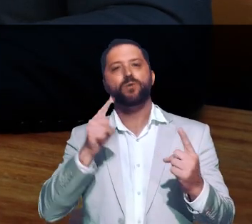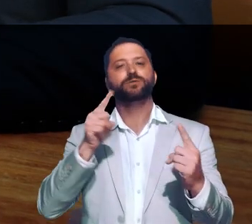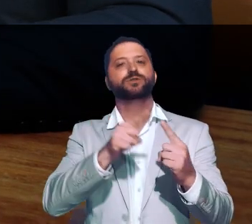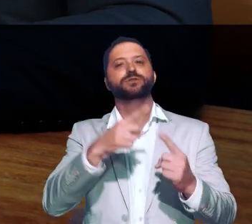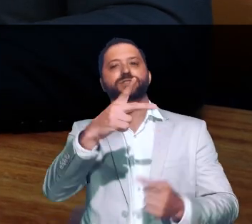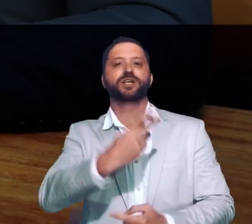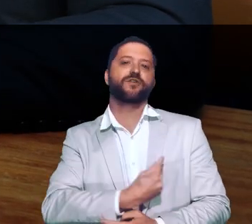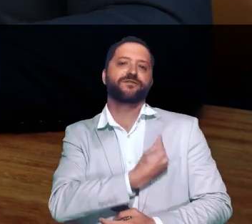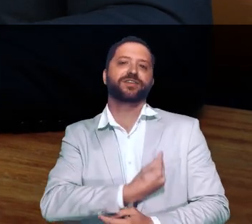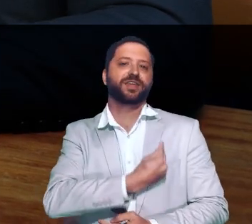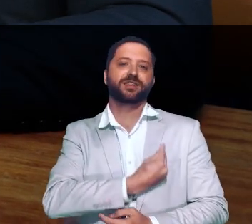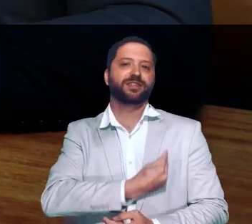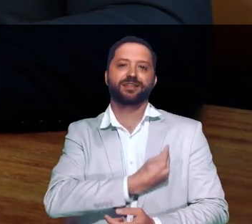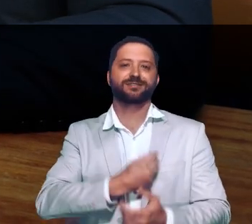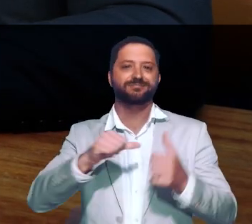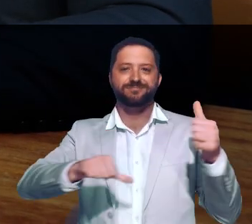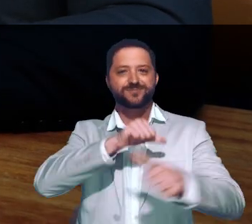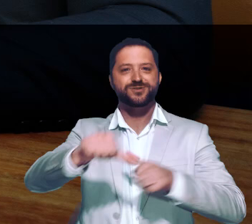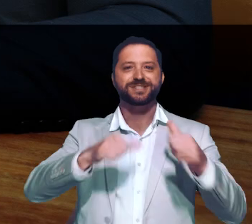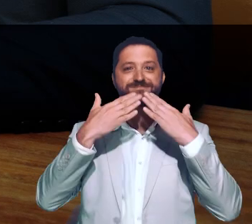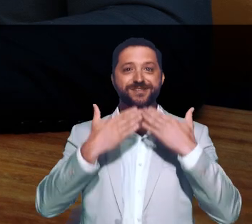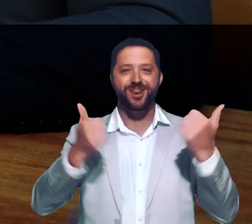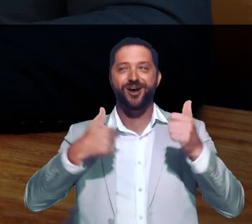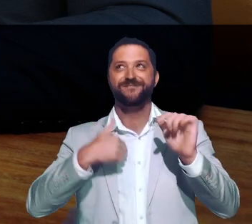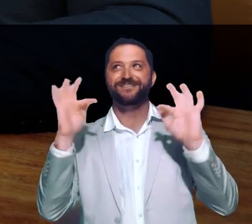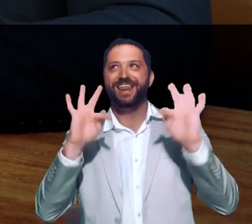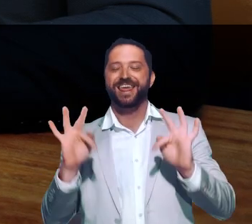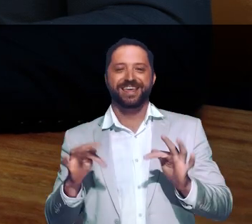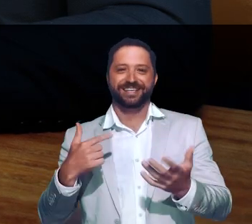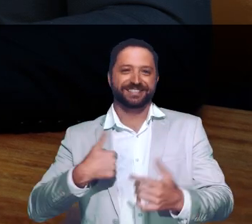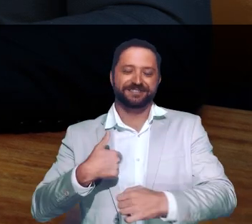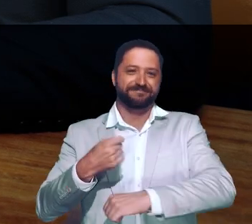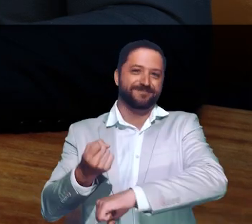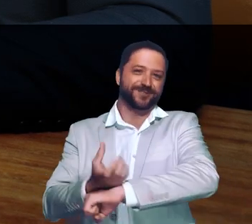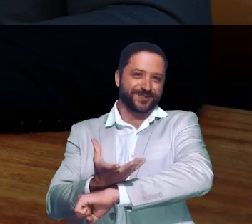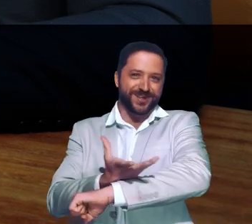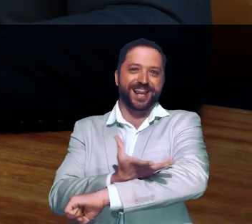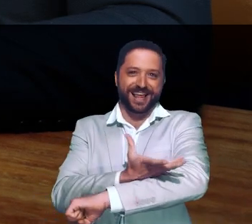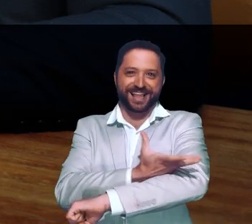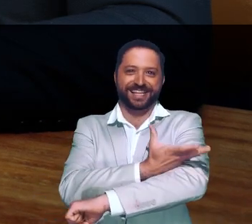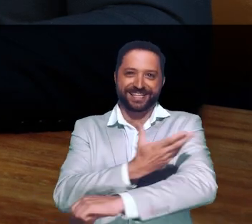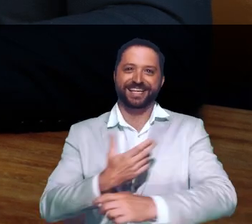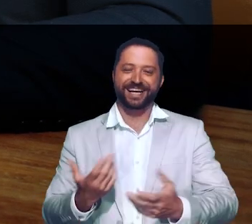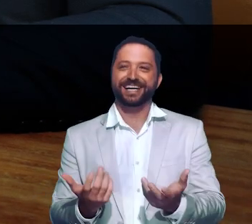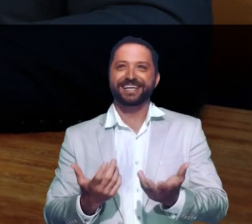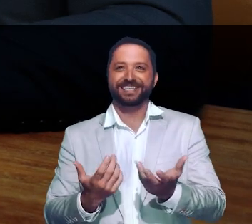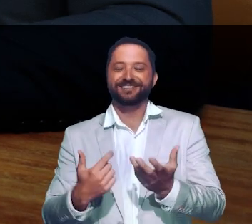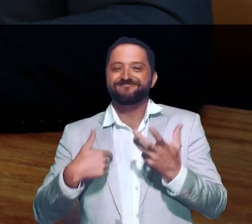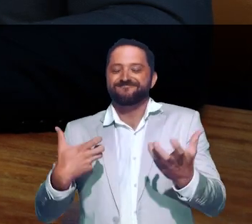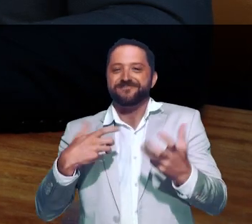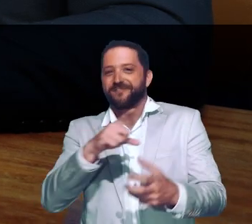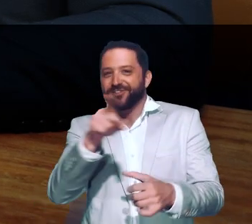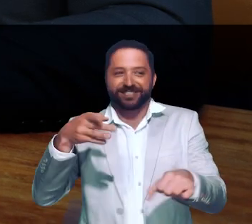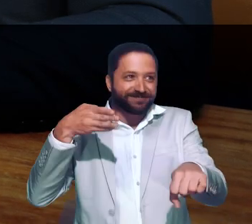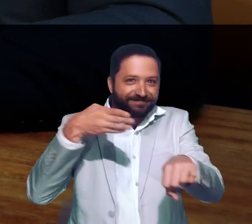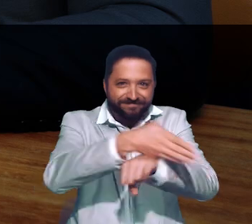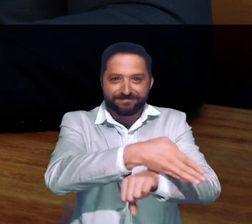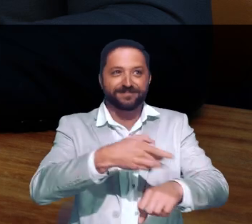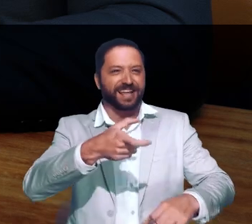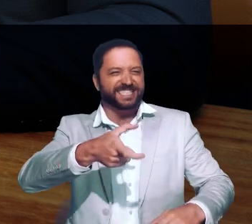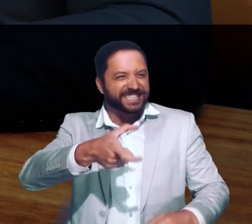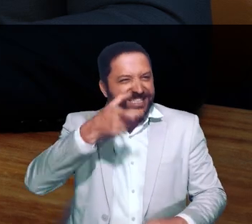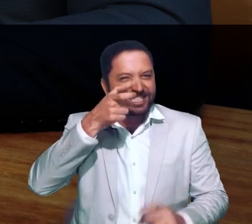para transformar a sua vida. E é por isso que eu estou muito feliz e até emocionada. E quero muito vocês lá. Quero muito que